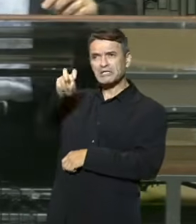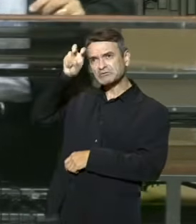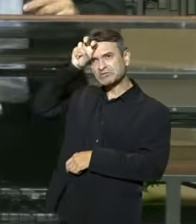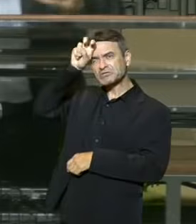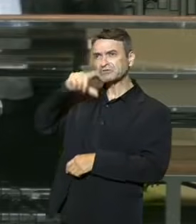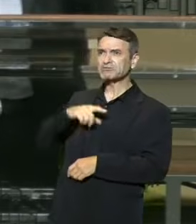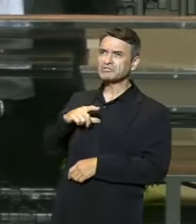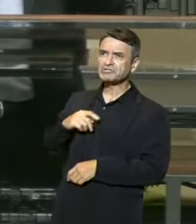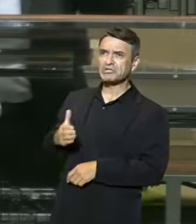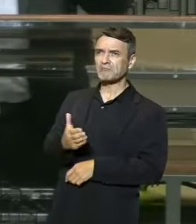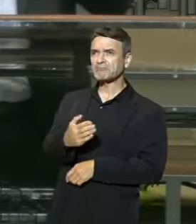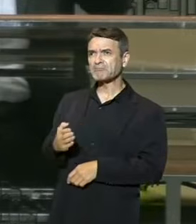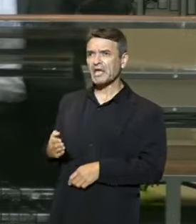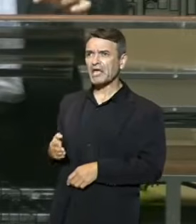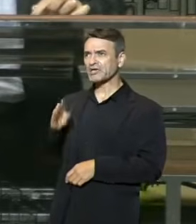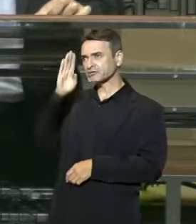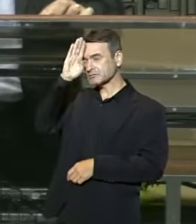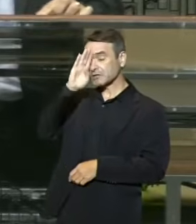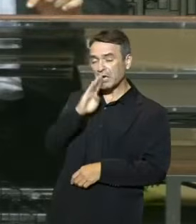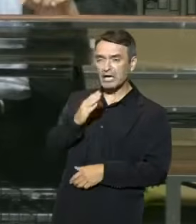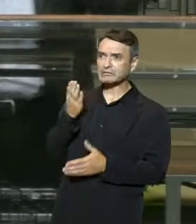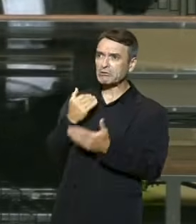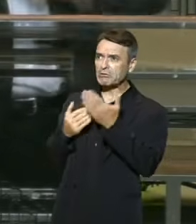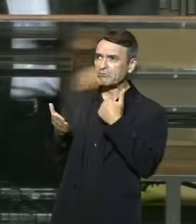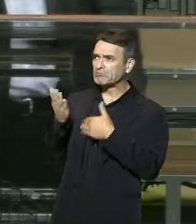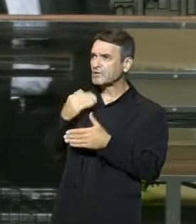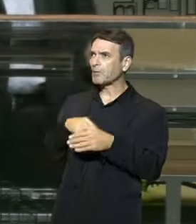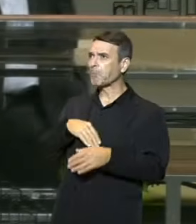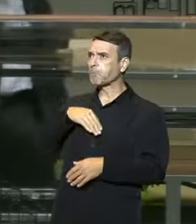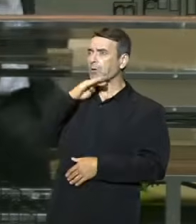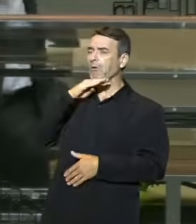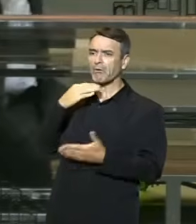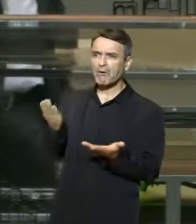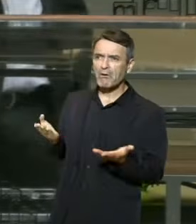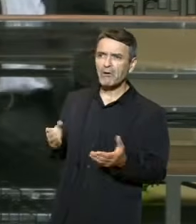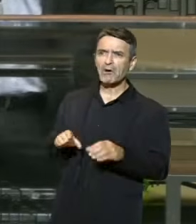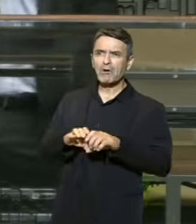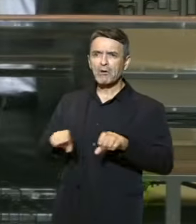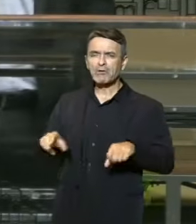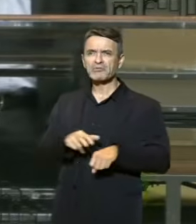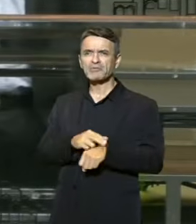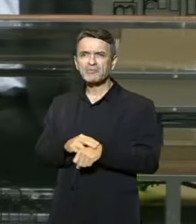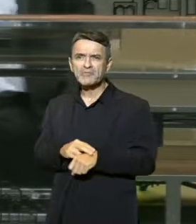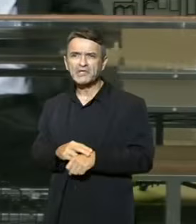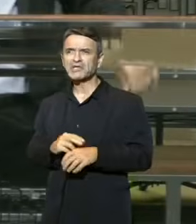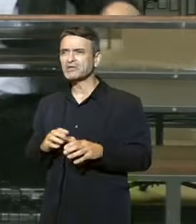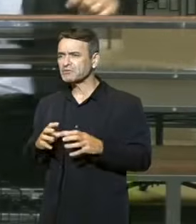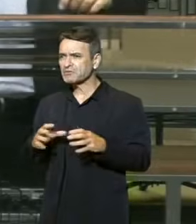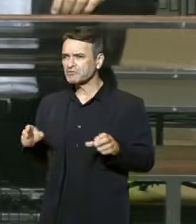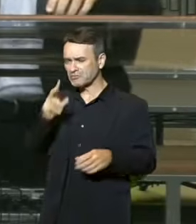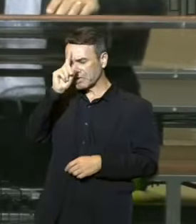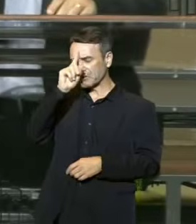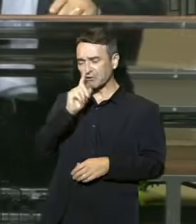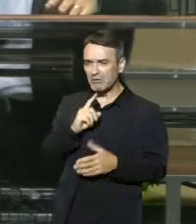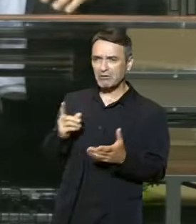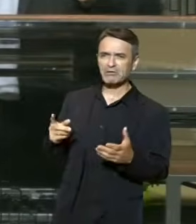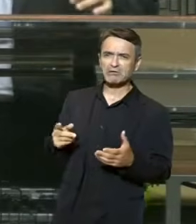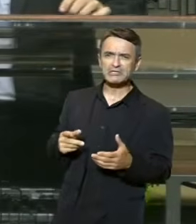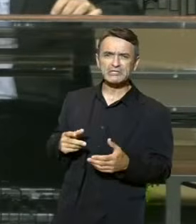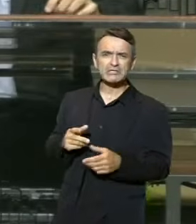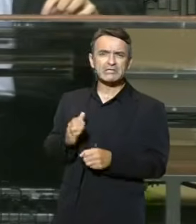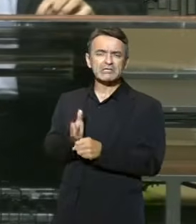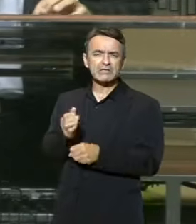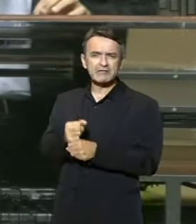peixe queríamos e era de graça. Que saudade dos pepinos, dos melões, das verduras,